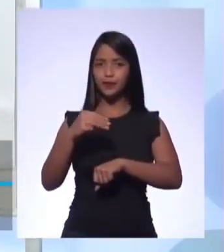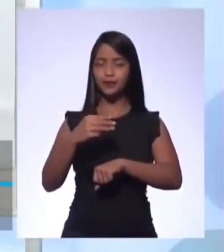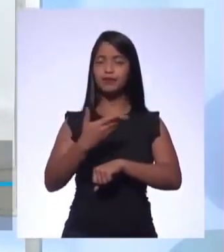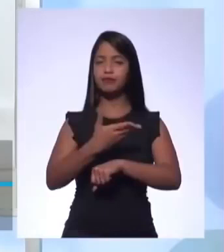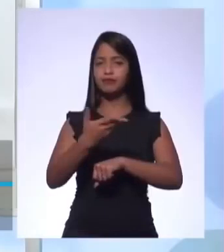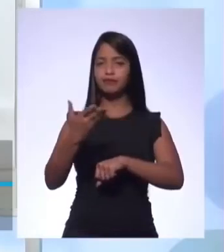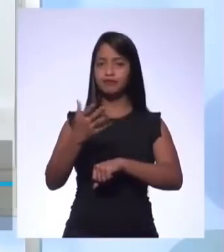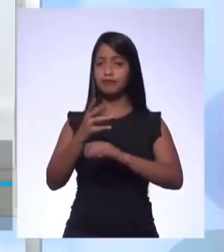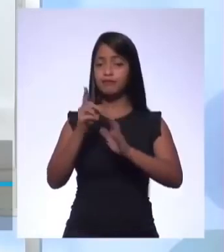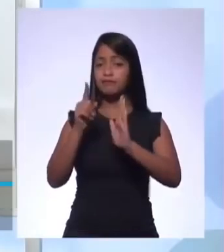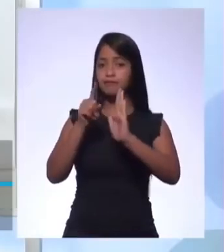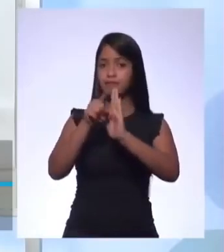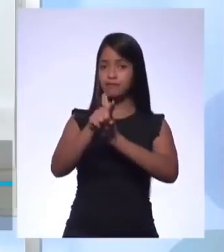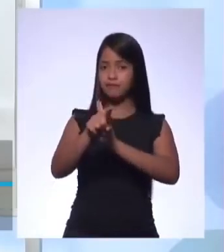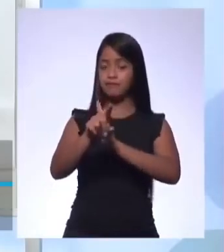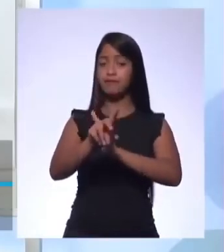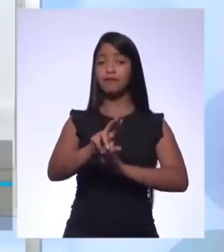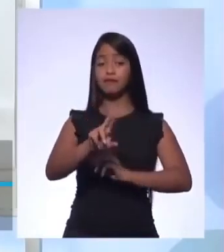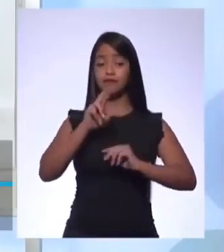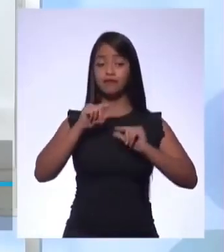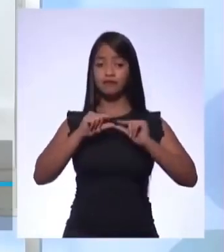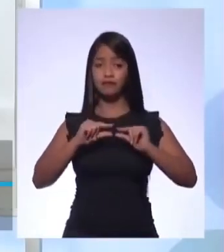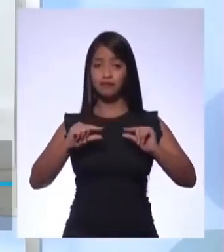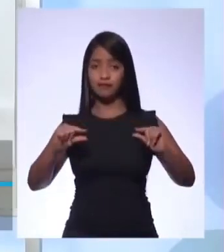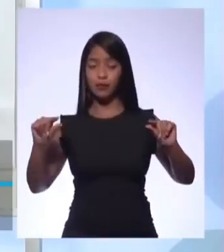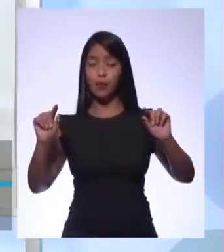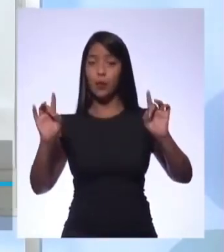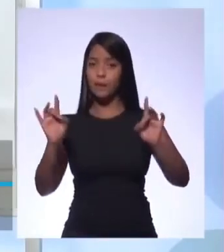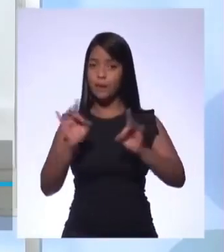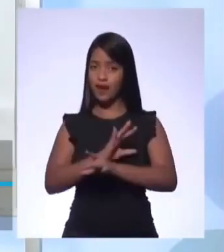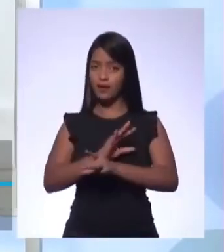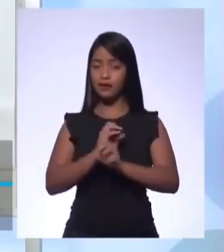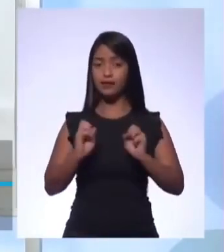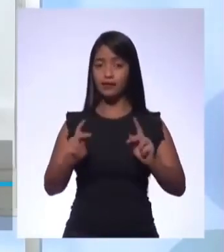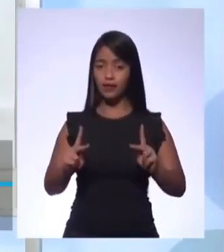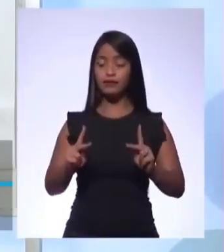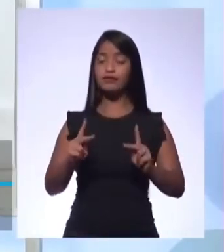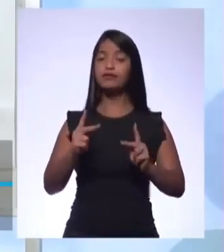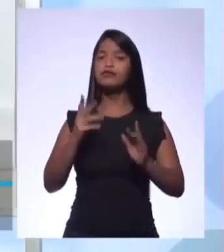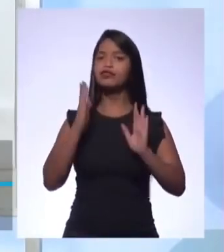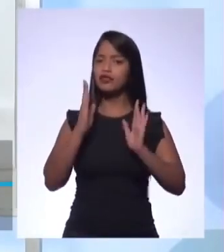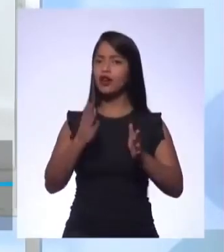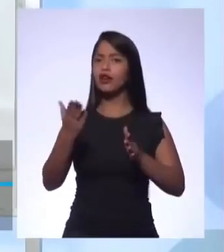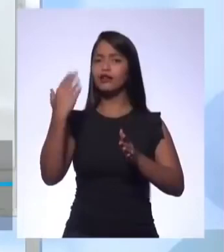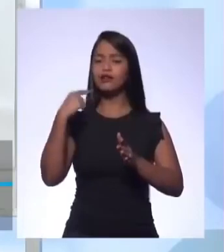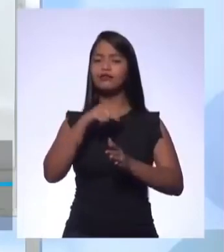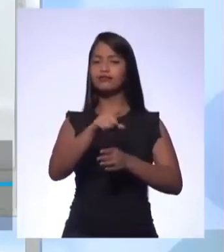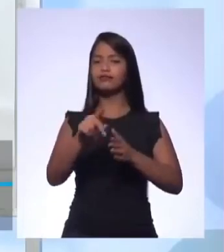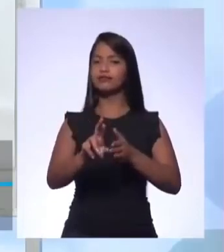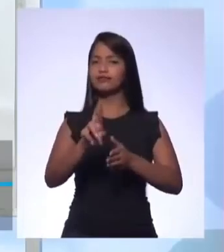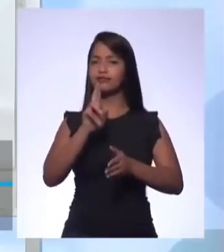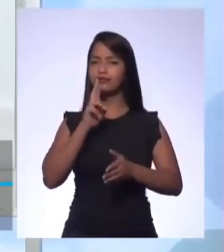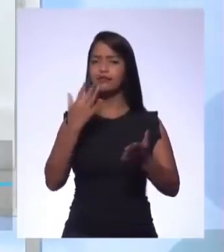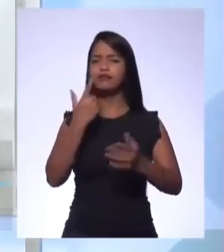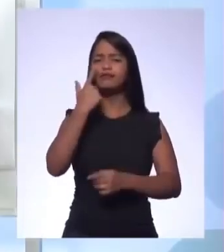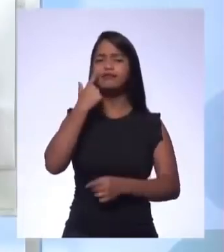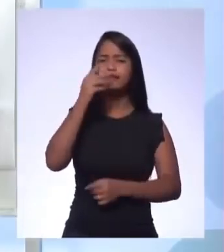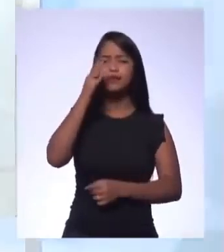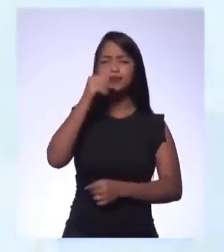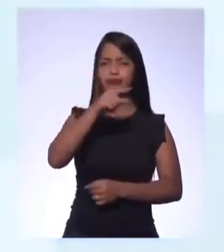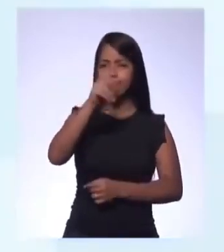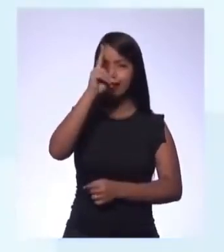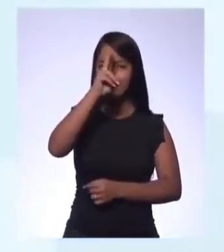dar a resposta completa. Nós já respondemos essa questão e eu quero ver se vocês lembram como nós vamos responder. Pode colocar, por